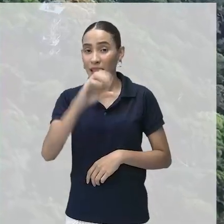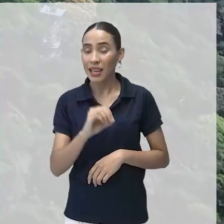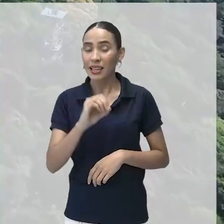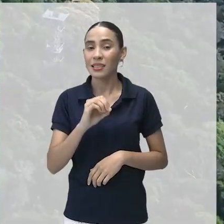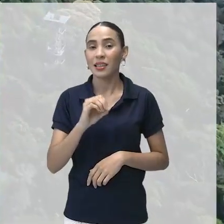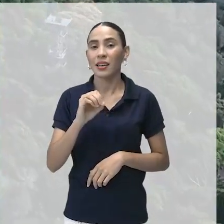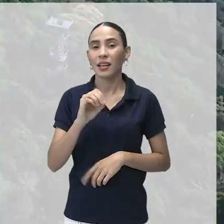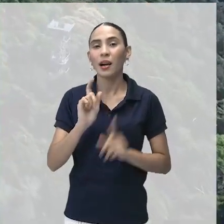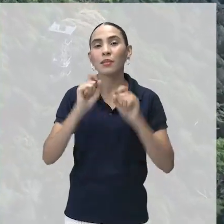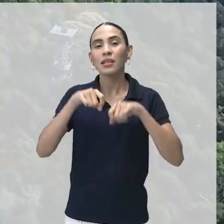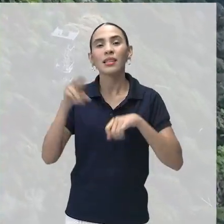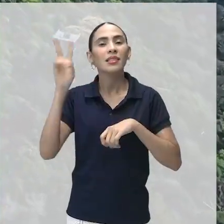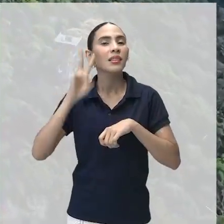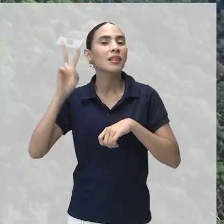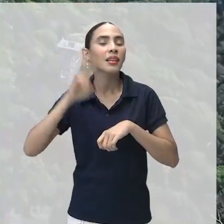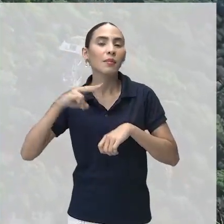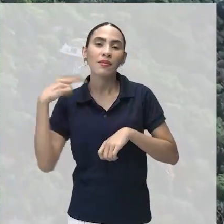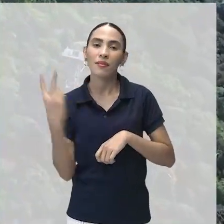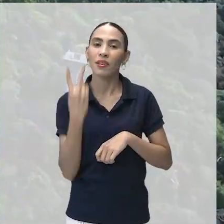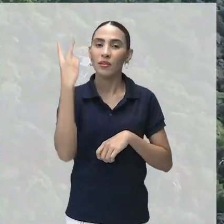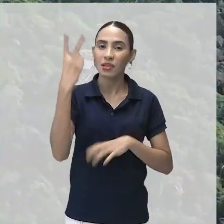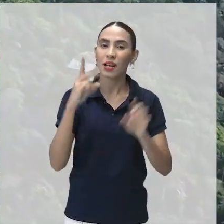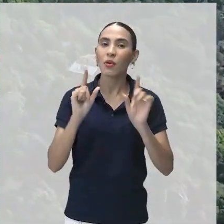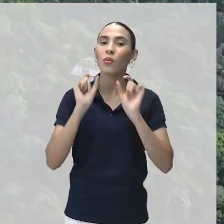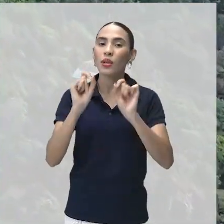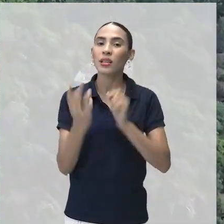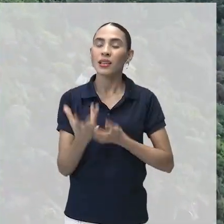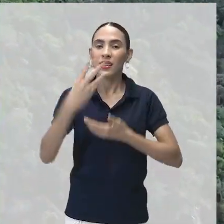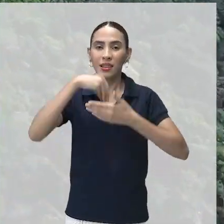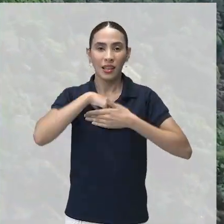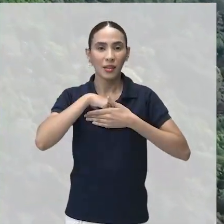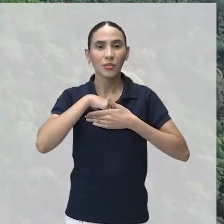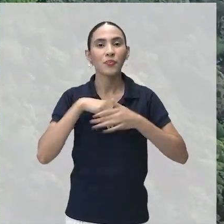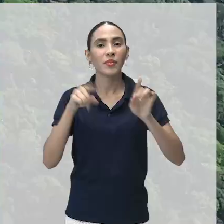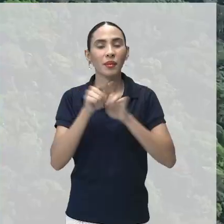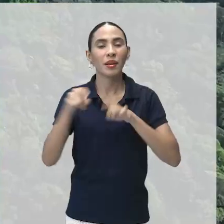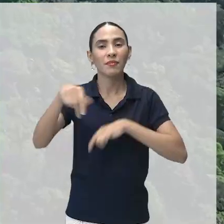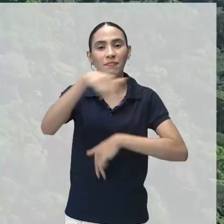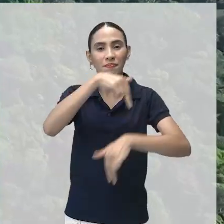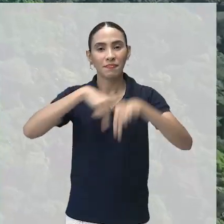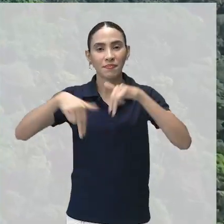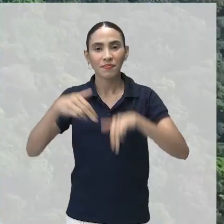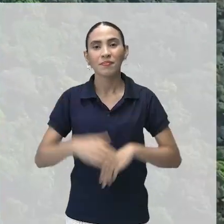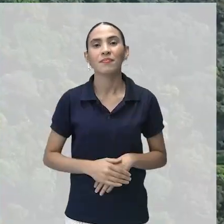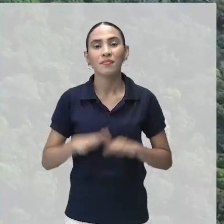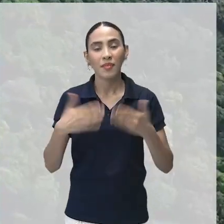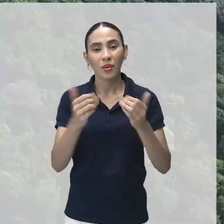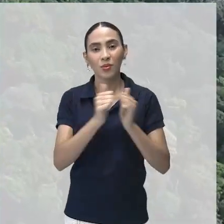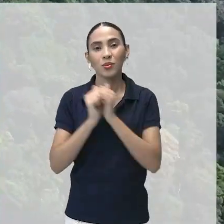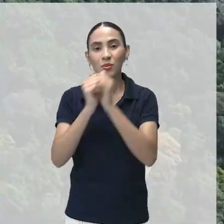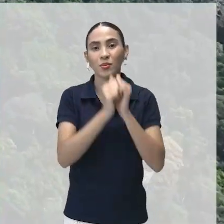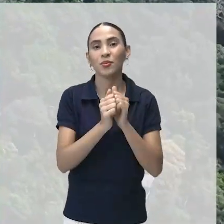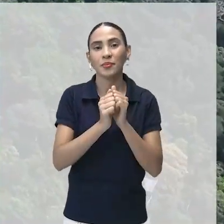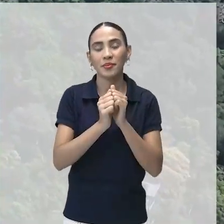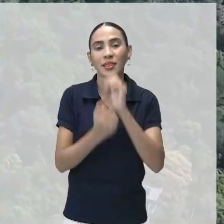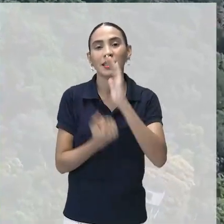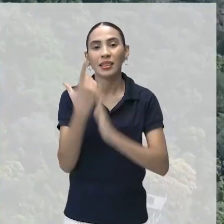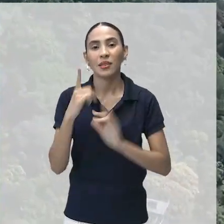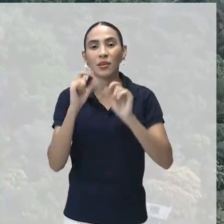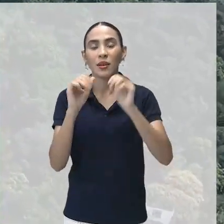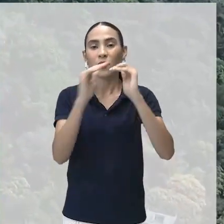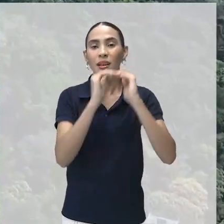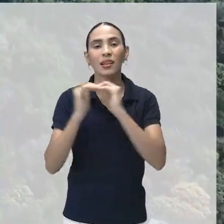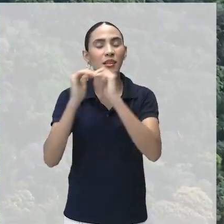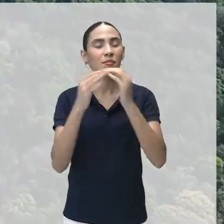lado, nos lembra de valorizar o que está dentro e ao nosso redor. Juntas, elas criam um